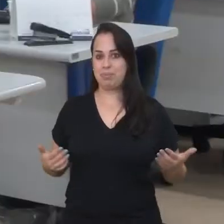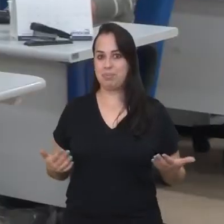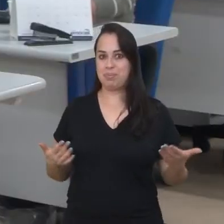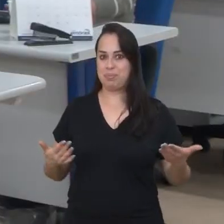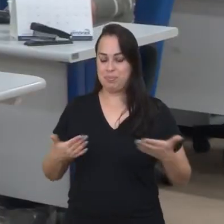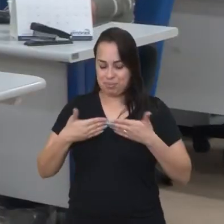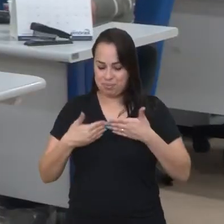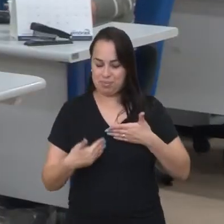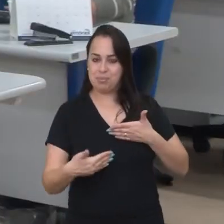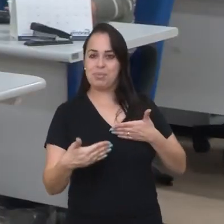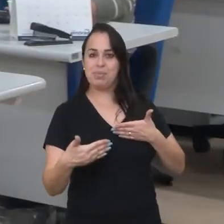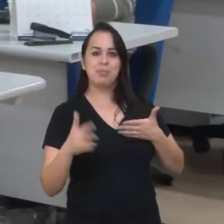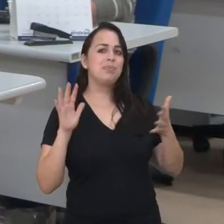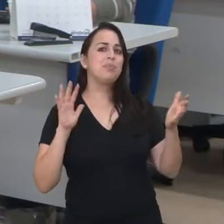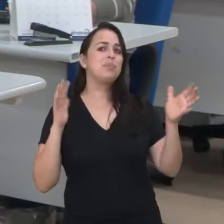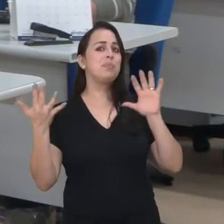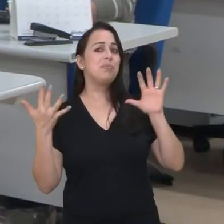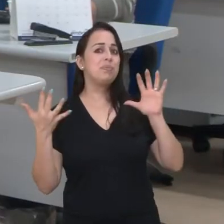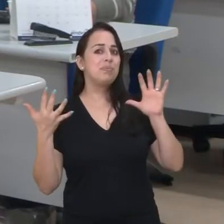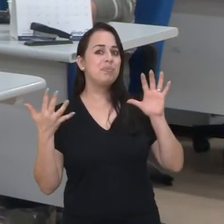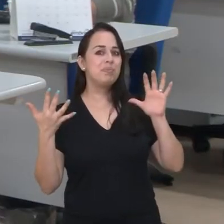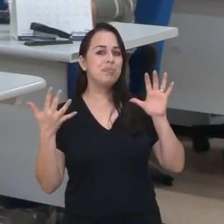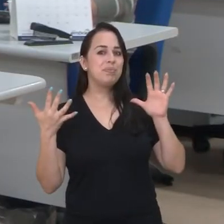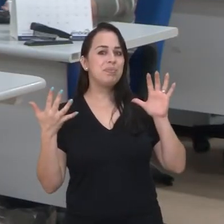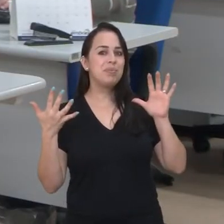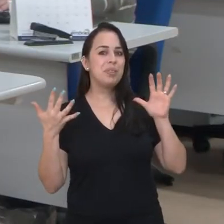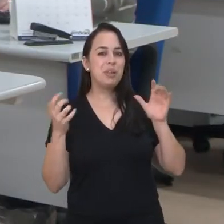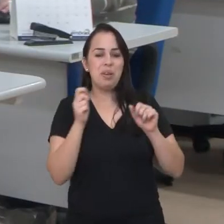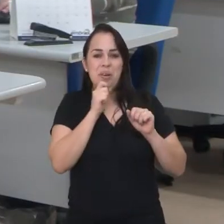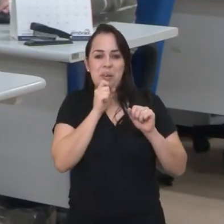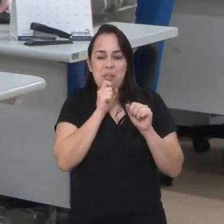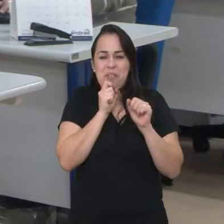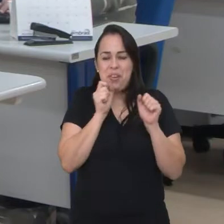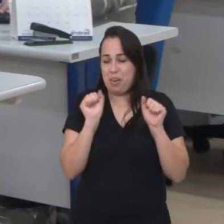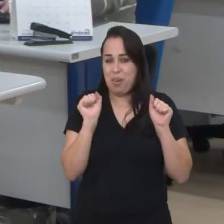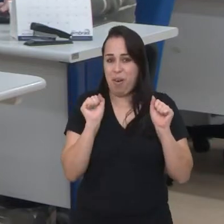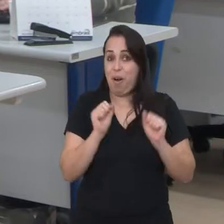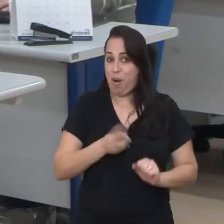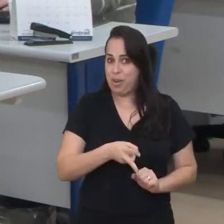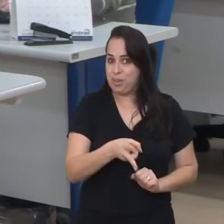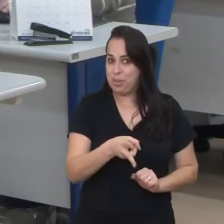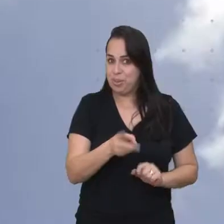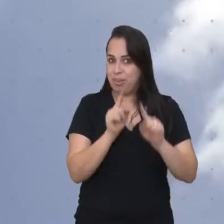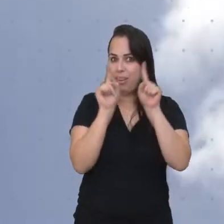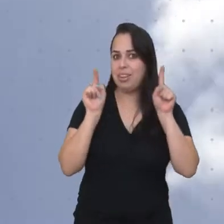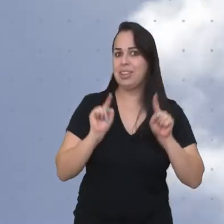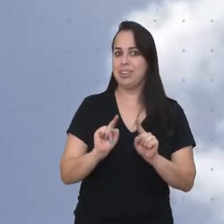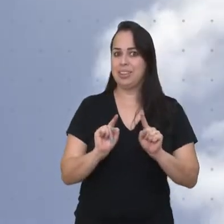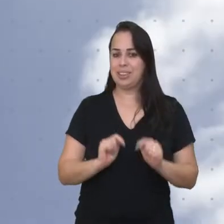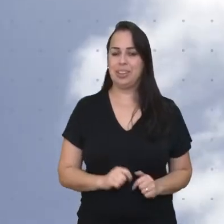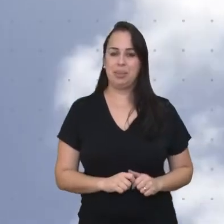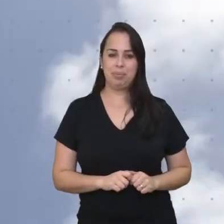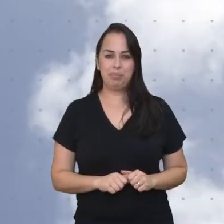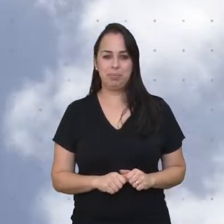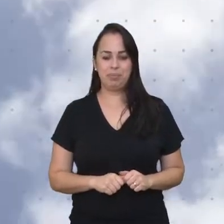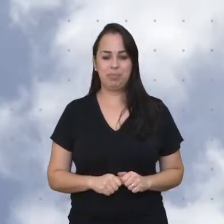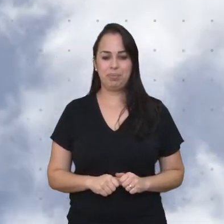E a gente segue no boletim para saber como fica o tempo. Será que esse friozinho continua?